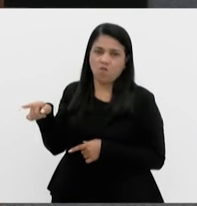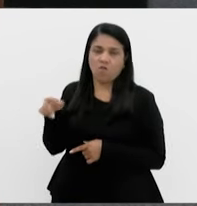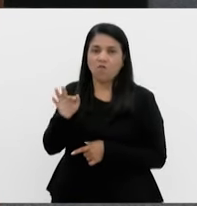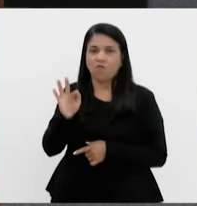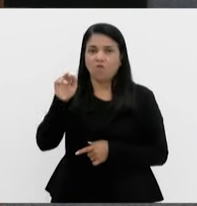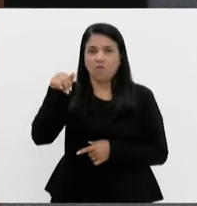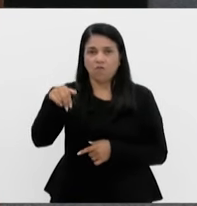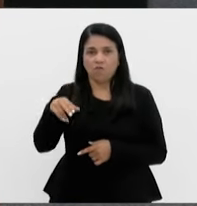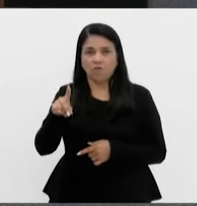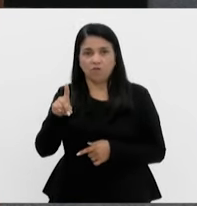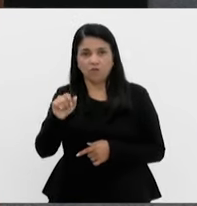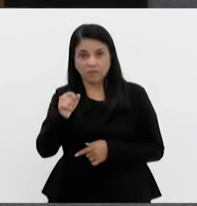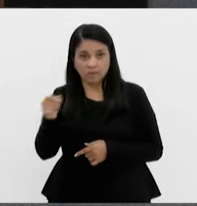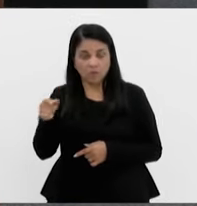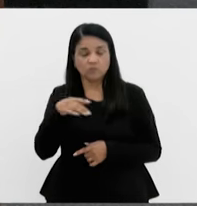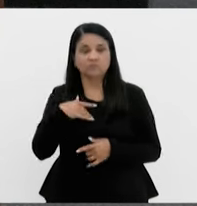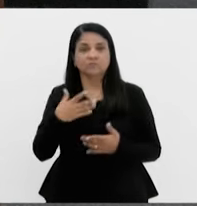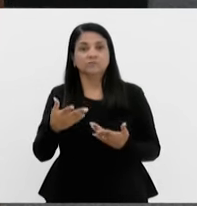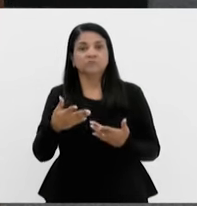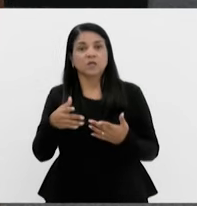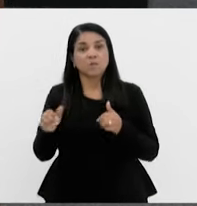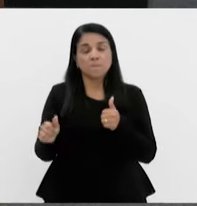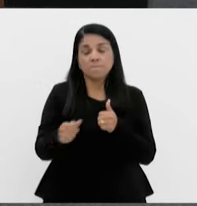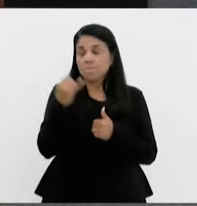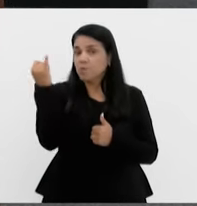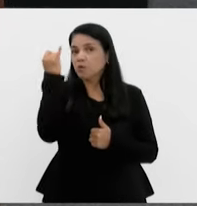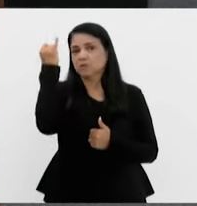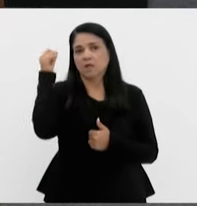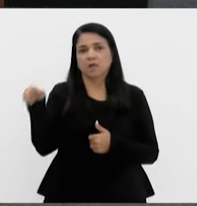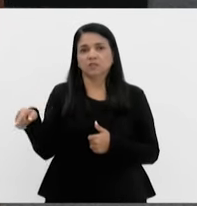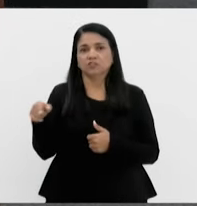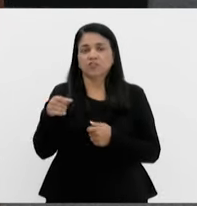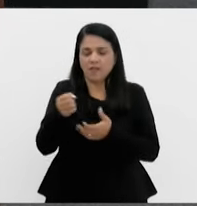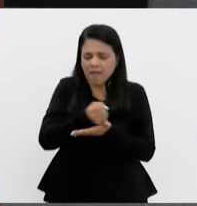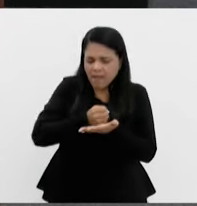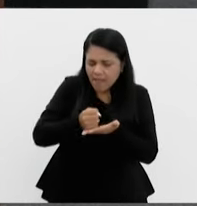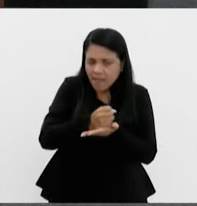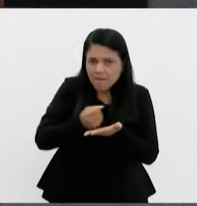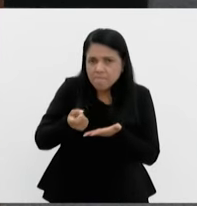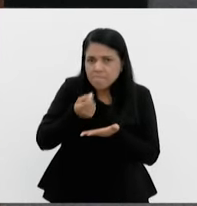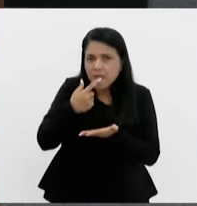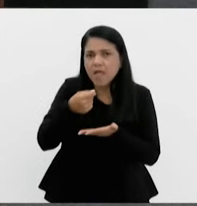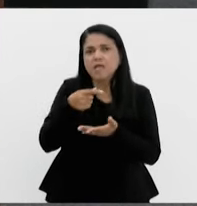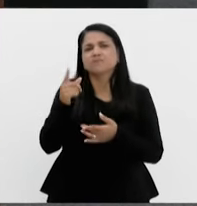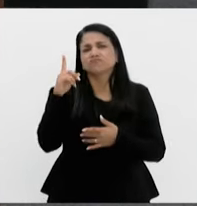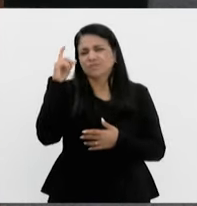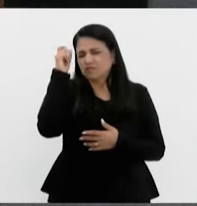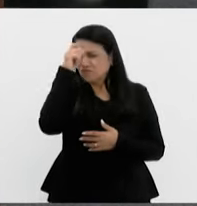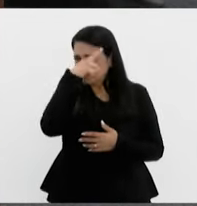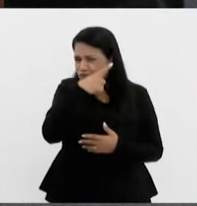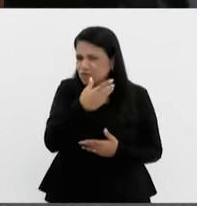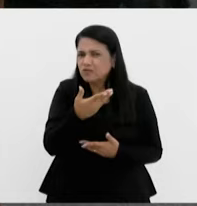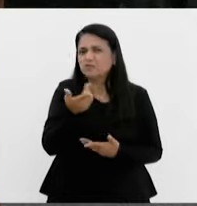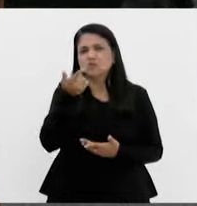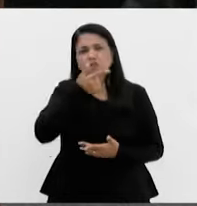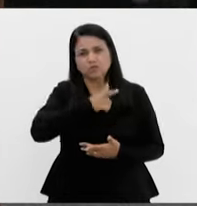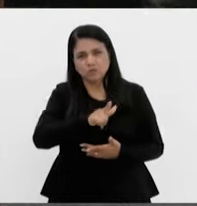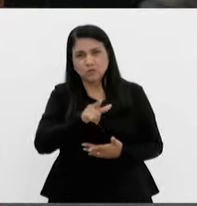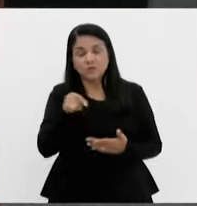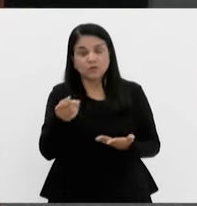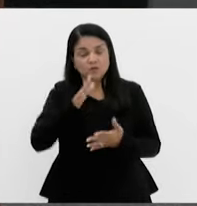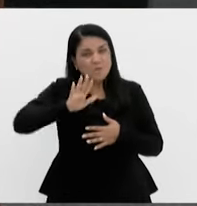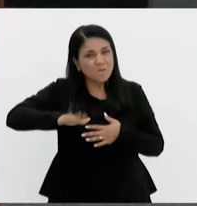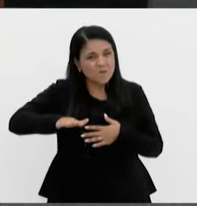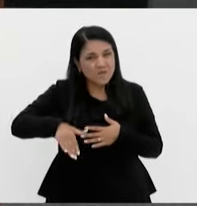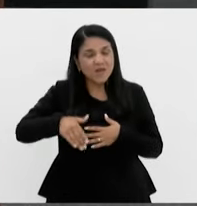do primeiro momento e posteriormente remédios que é outra coisa muito difícil senhor presidente um remédio hoje mais barato deve